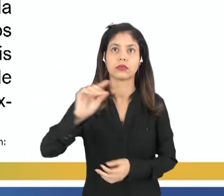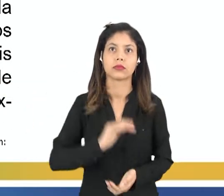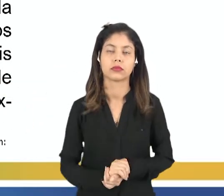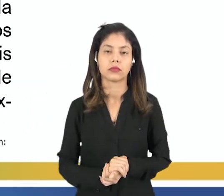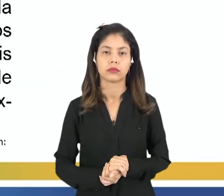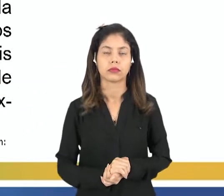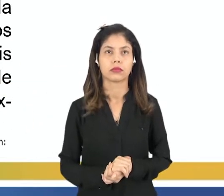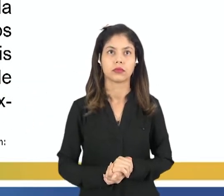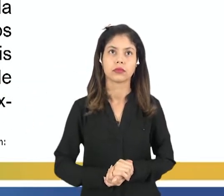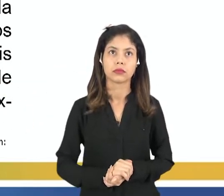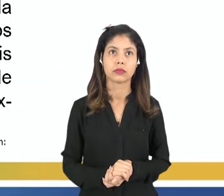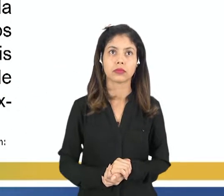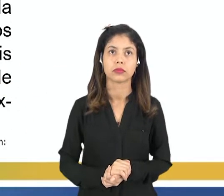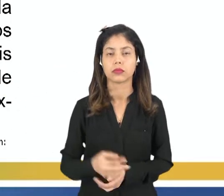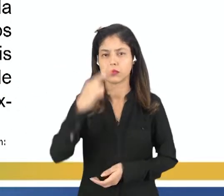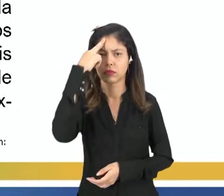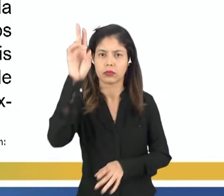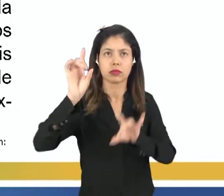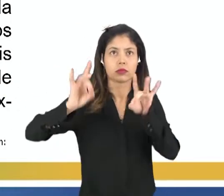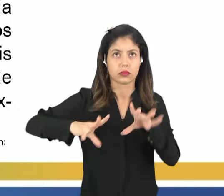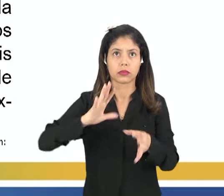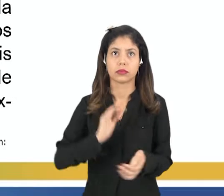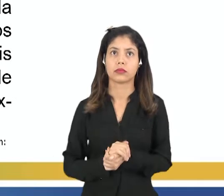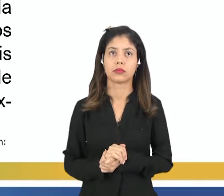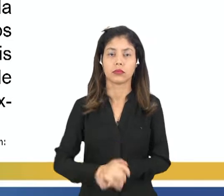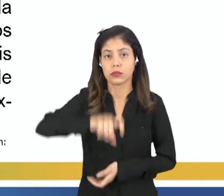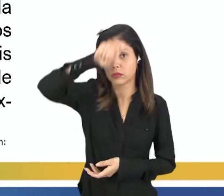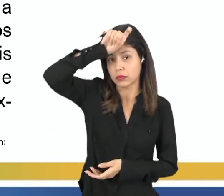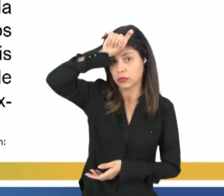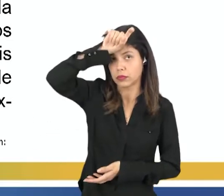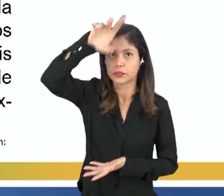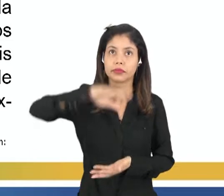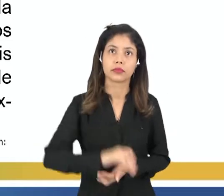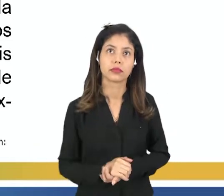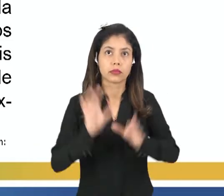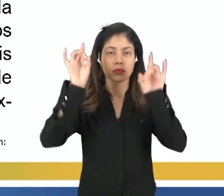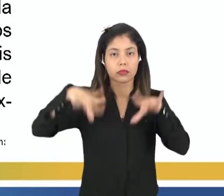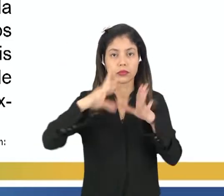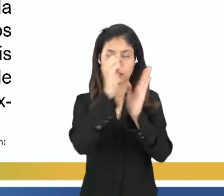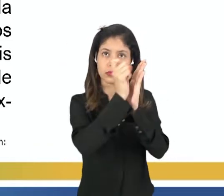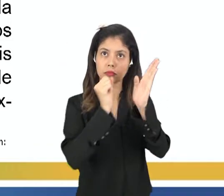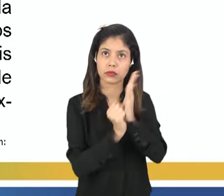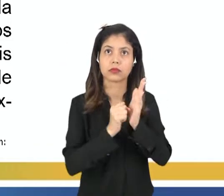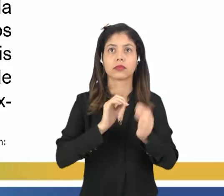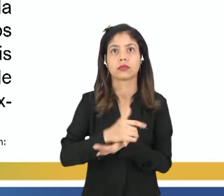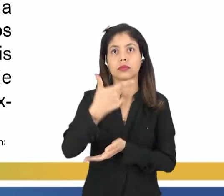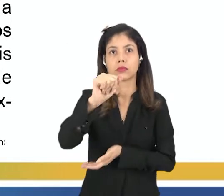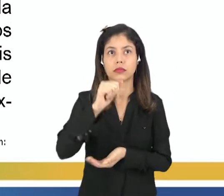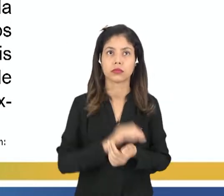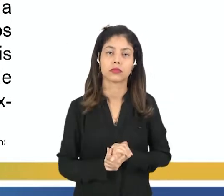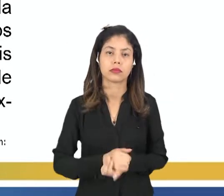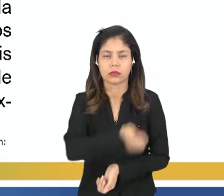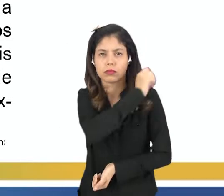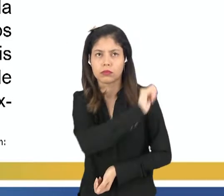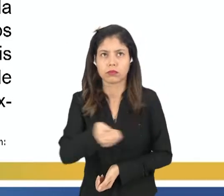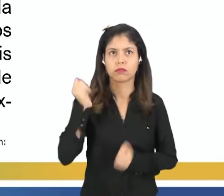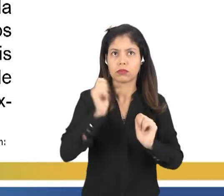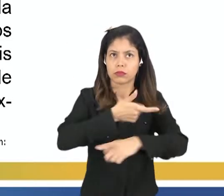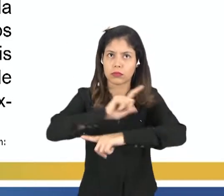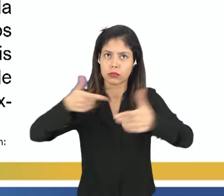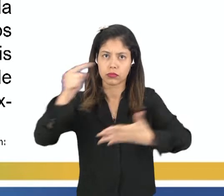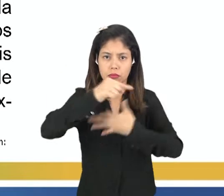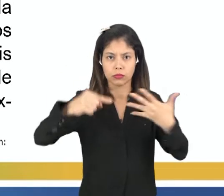foragidos da nossa história. Seu último líder foi Zumbi dos Palmares. No final do século XVII, o Quilombo foi alvo de